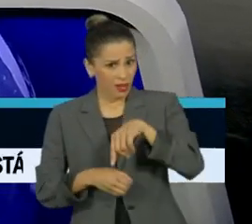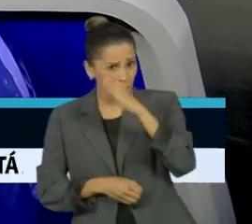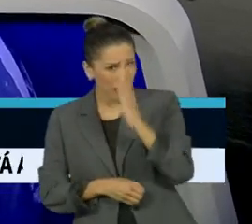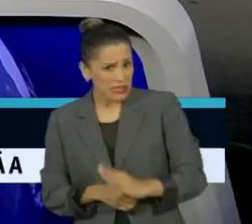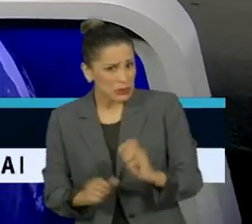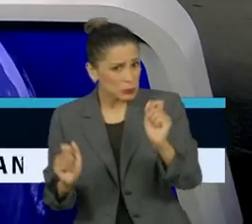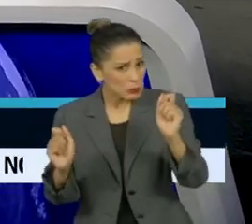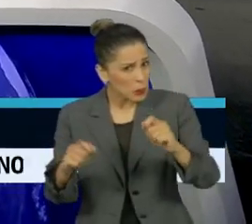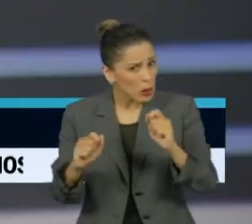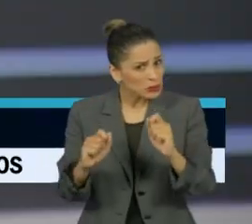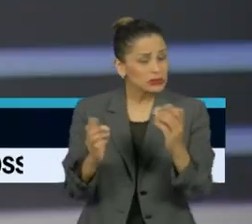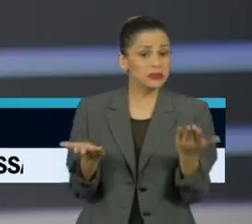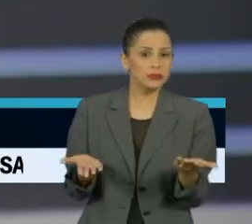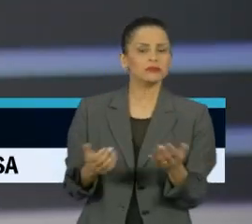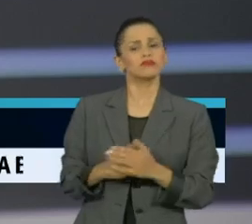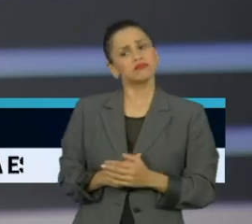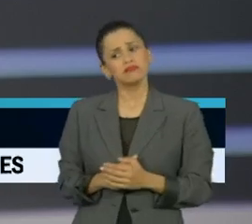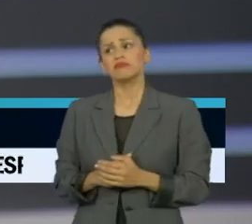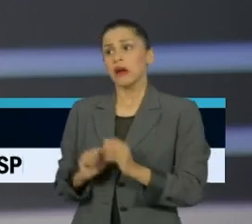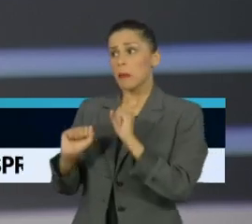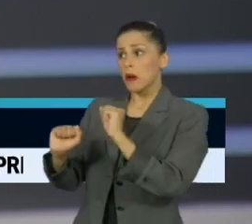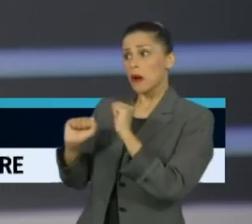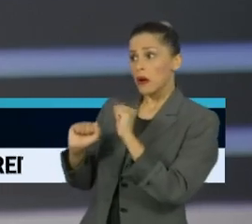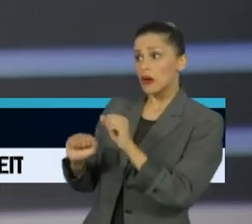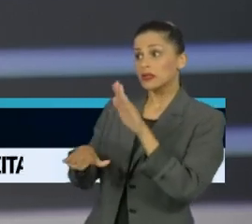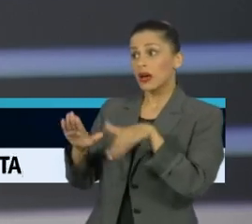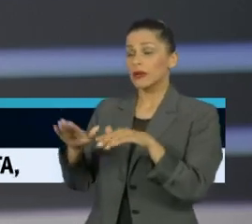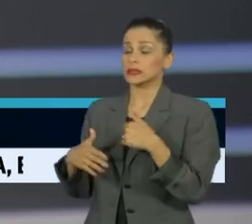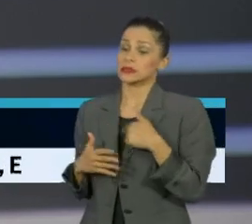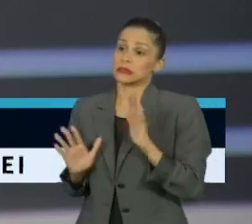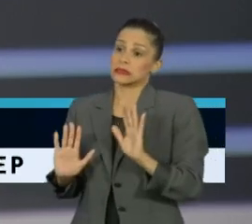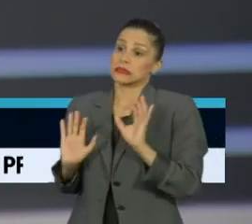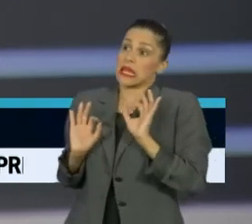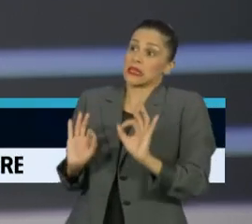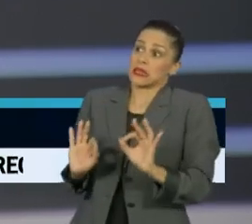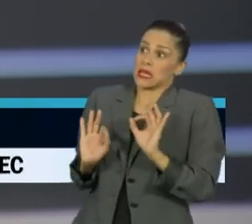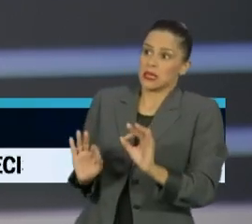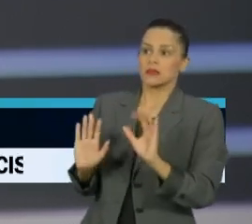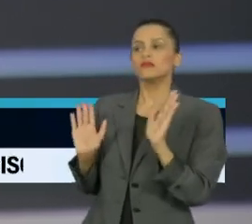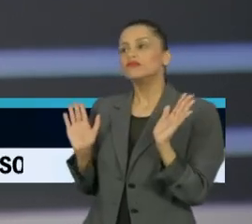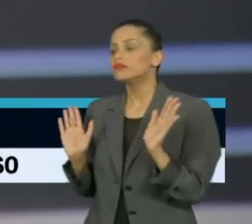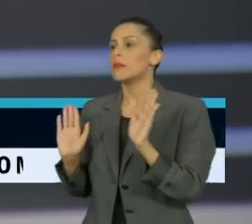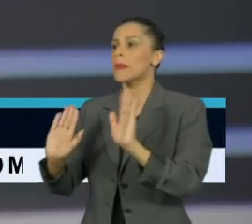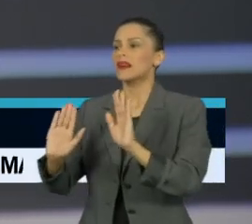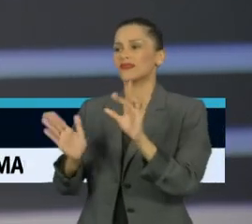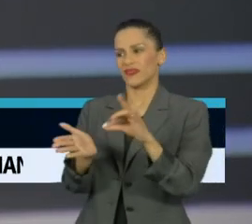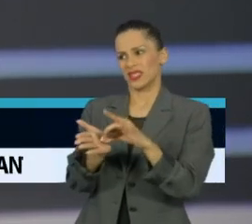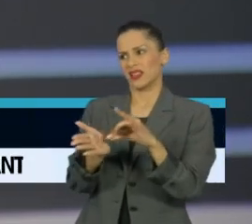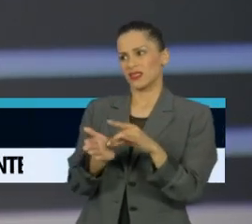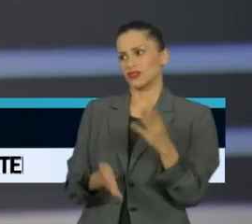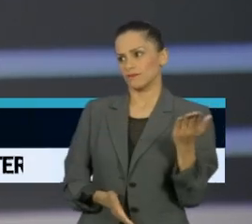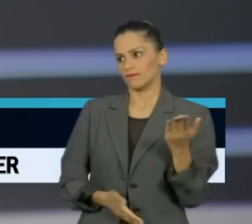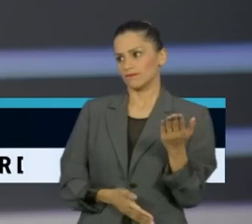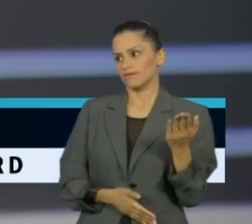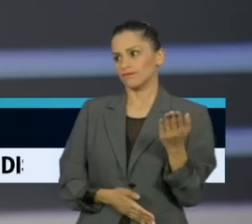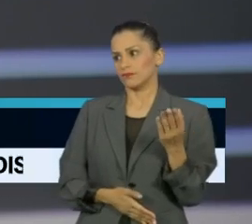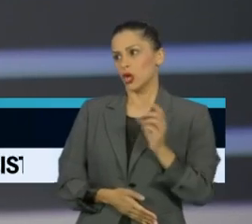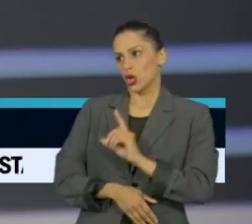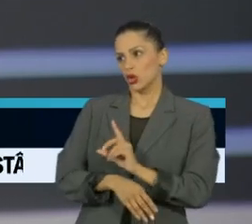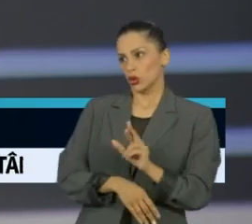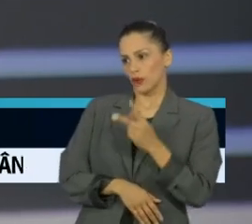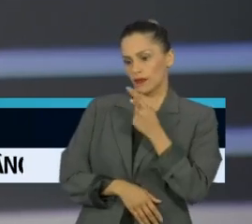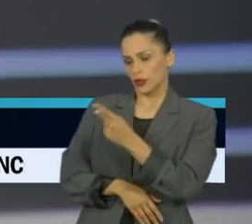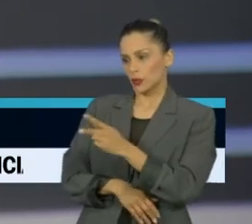comer se ele falou que a gente não sabe muito que a gente não tem segurança para falar muita coisa e é verdade porque assim é esse